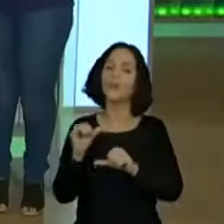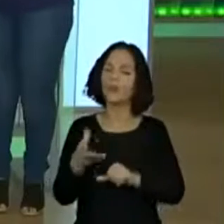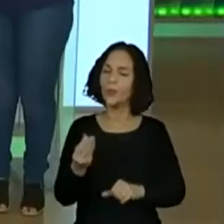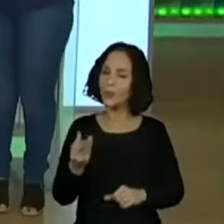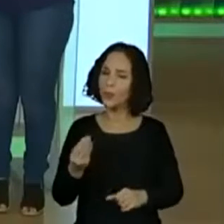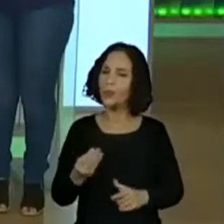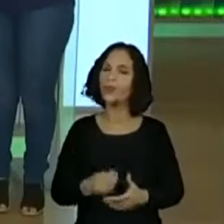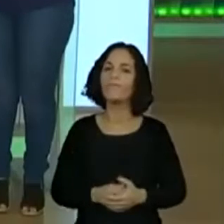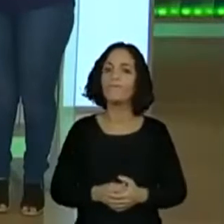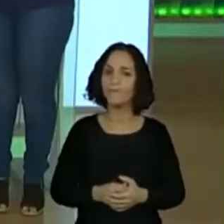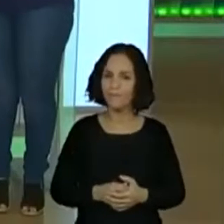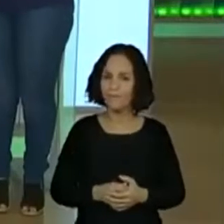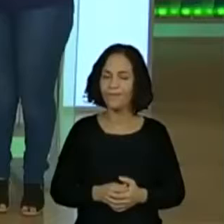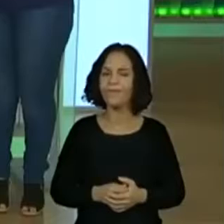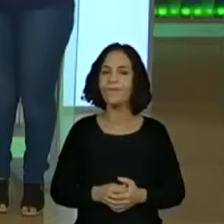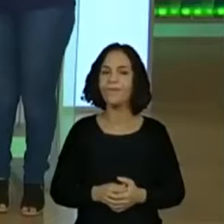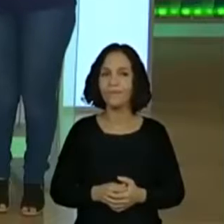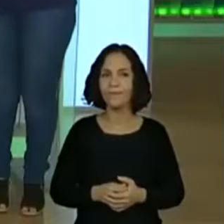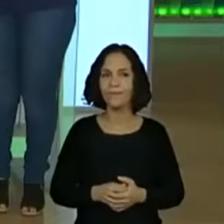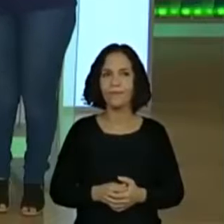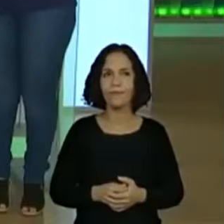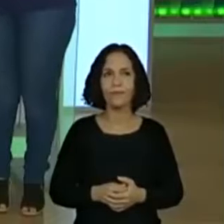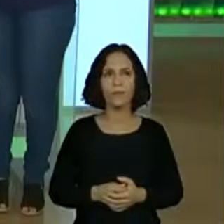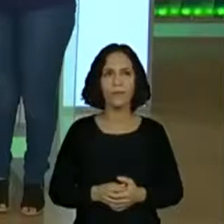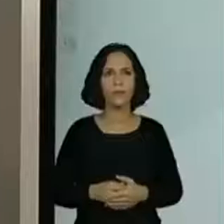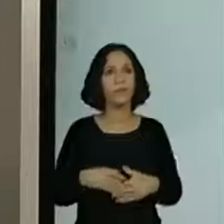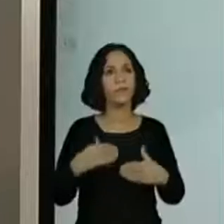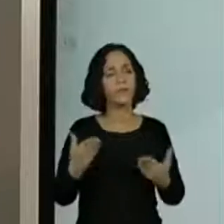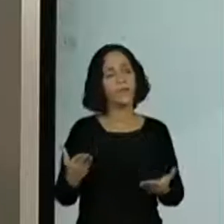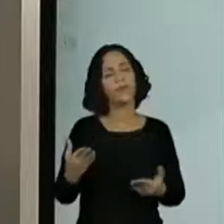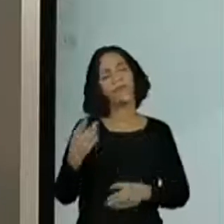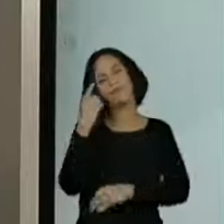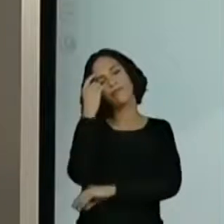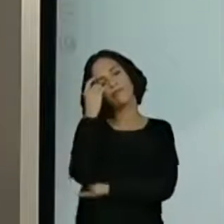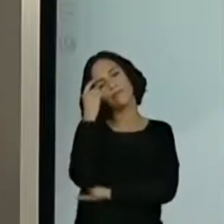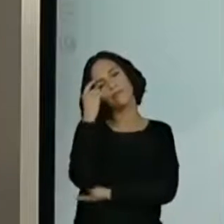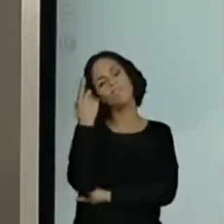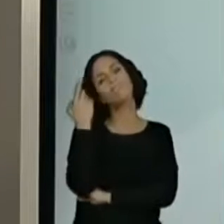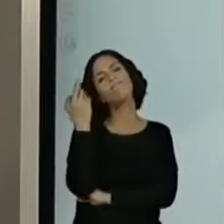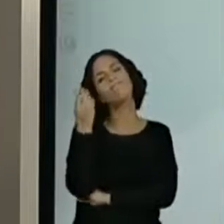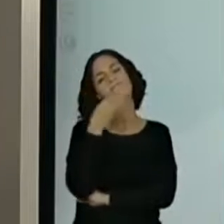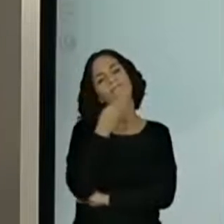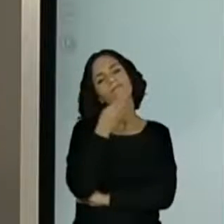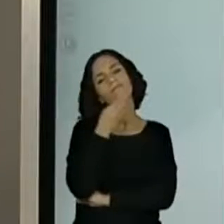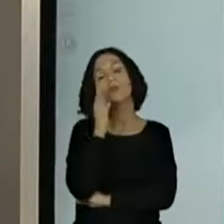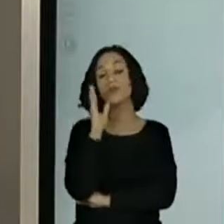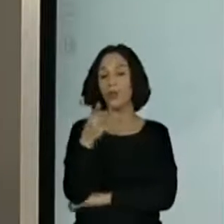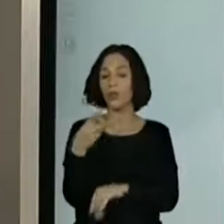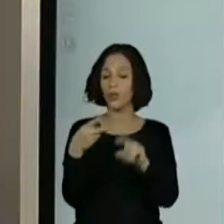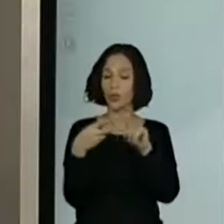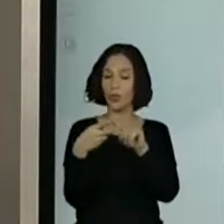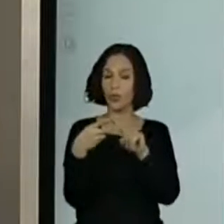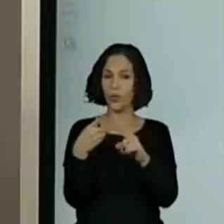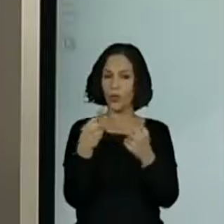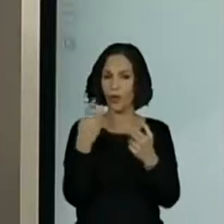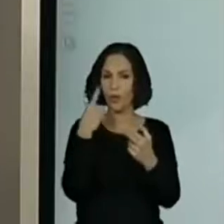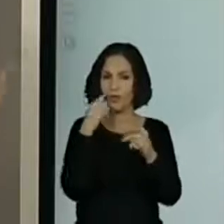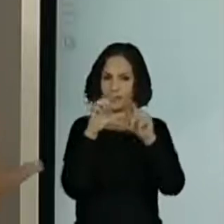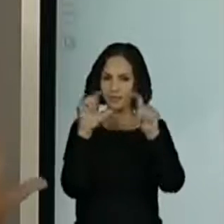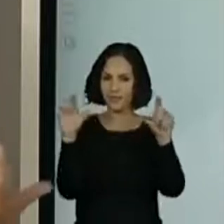Né? Muito diferente acontecendo. Vamos pensar então, ó, a professora Kelly já trouxe 2 informações. O